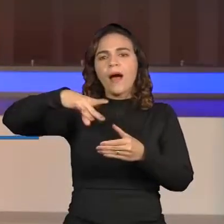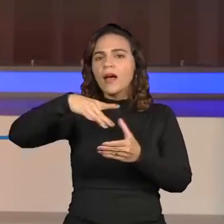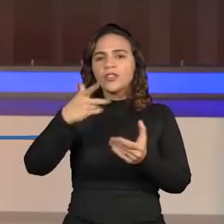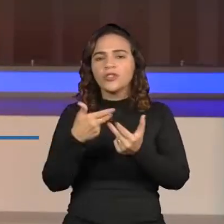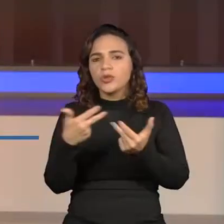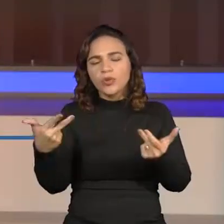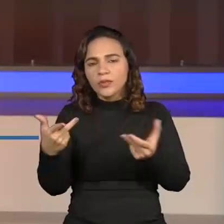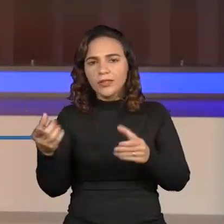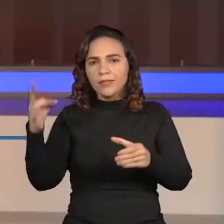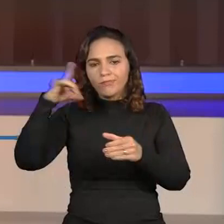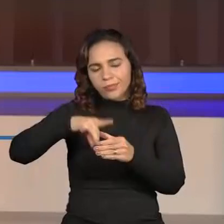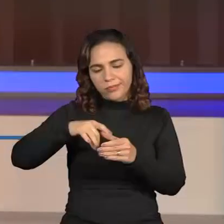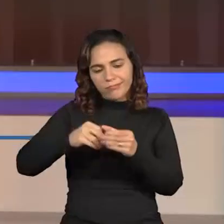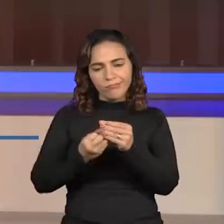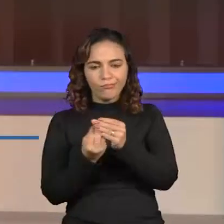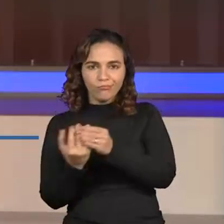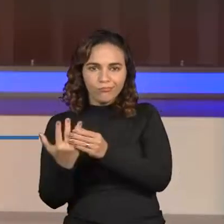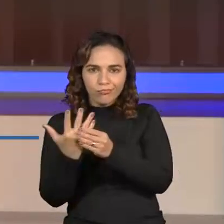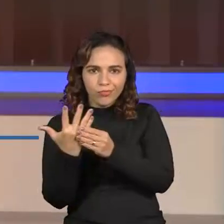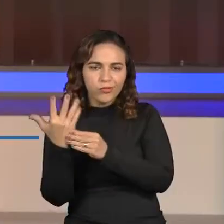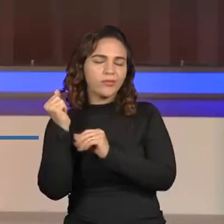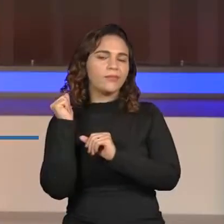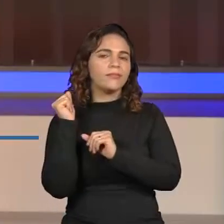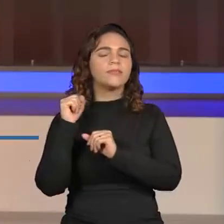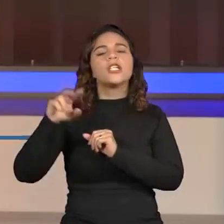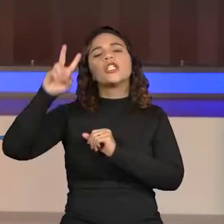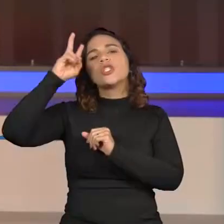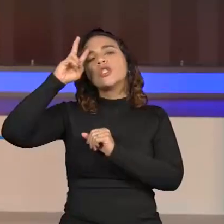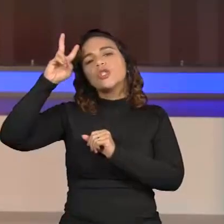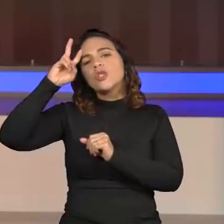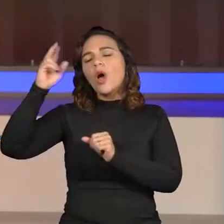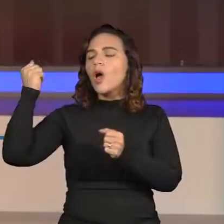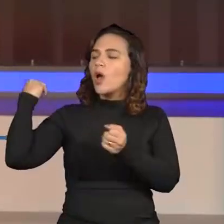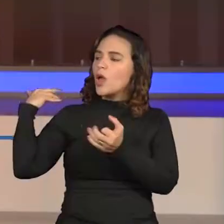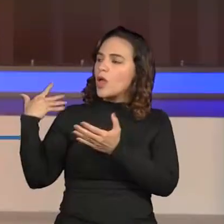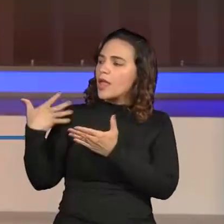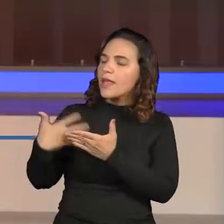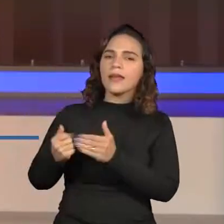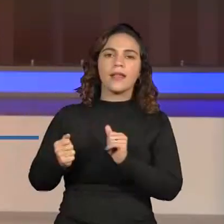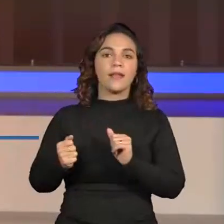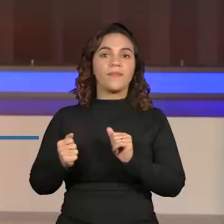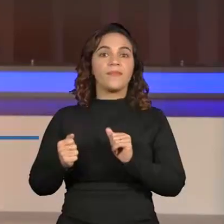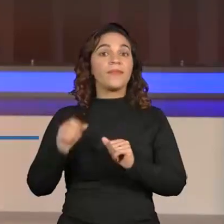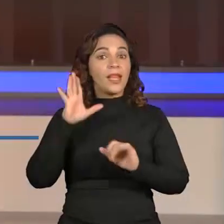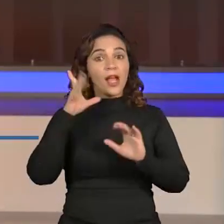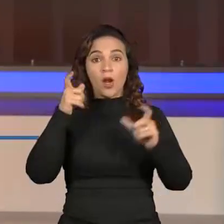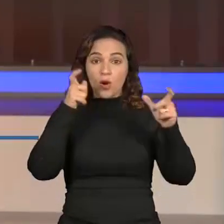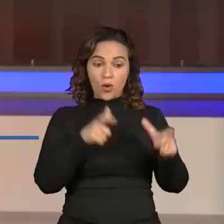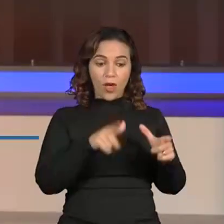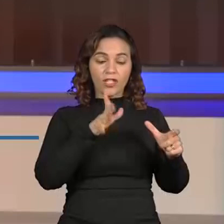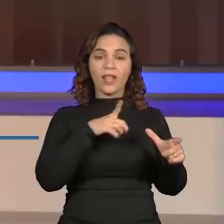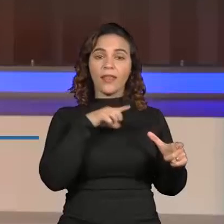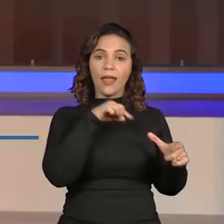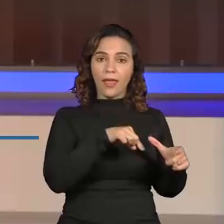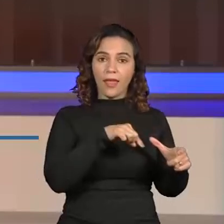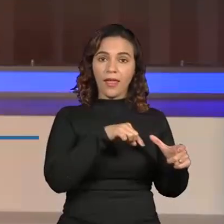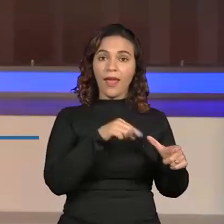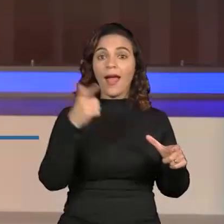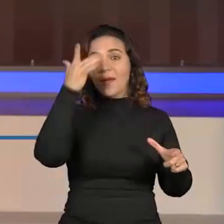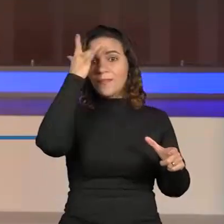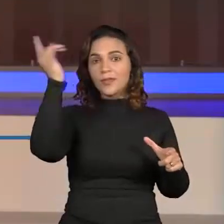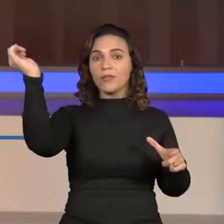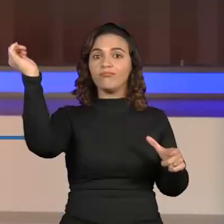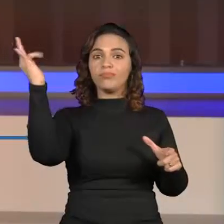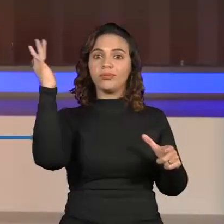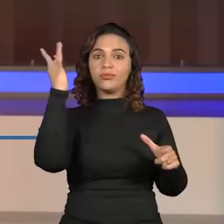história. Aquele povo que já está ali, tem uma outra. Quando isso se mistura, se cria uma terceira. Olha que